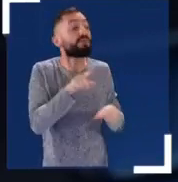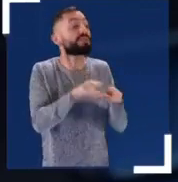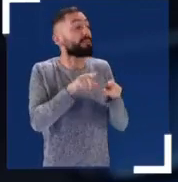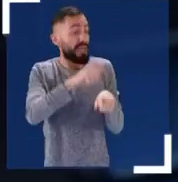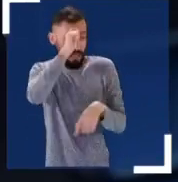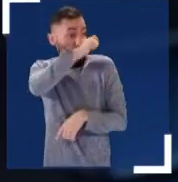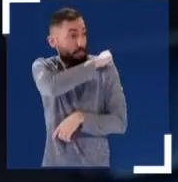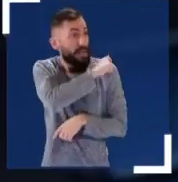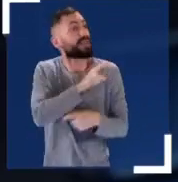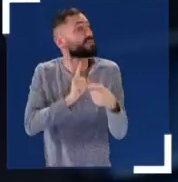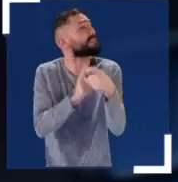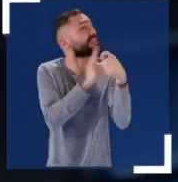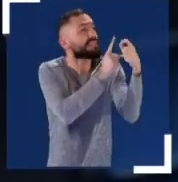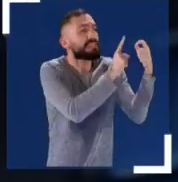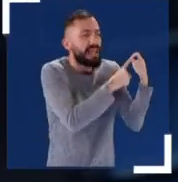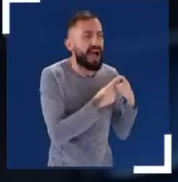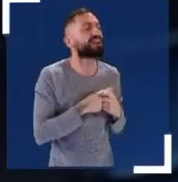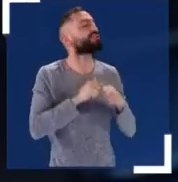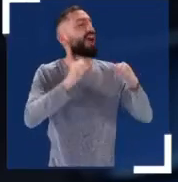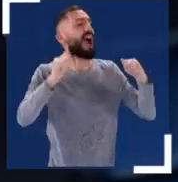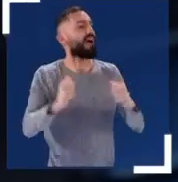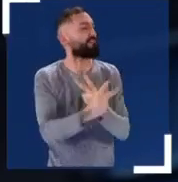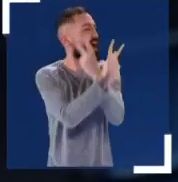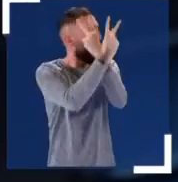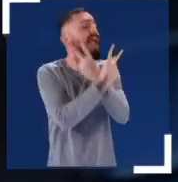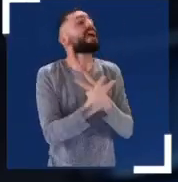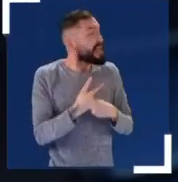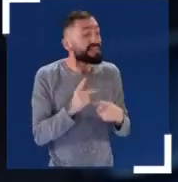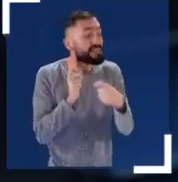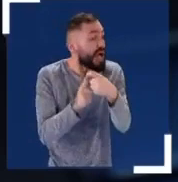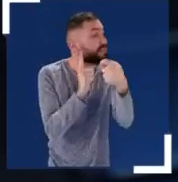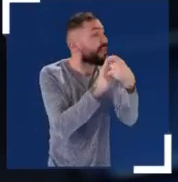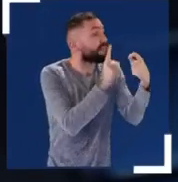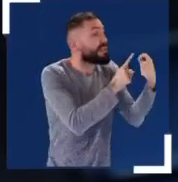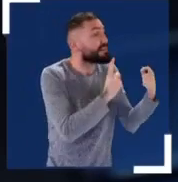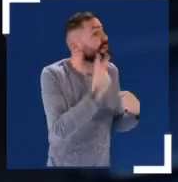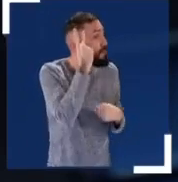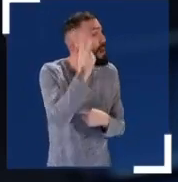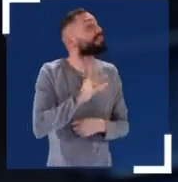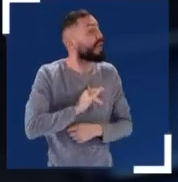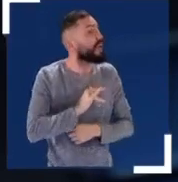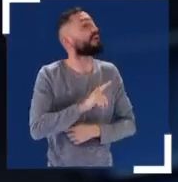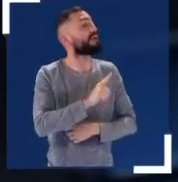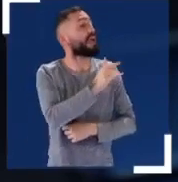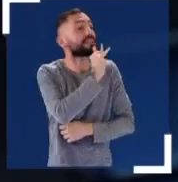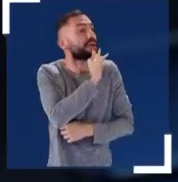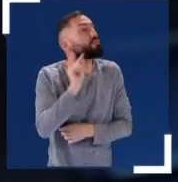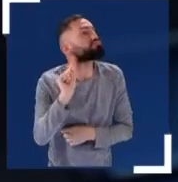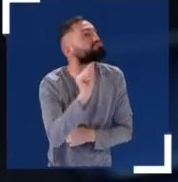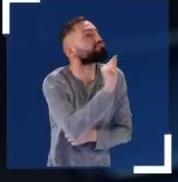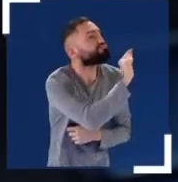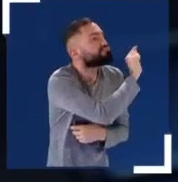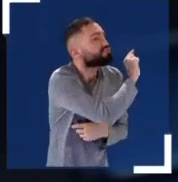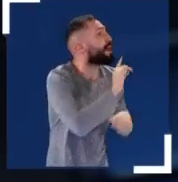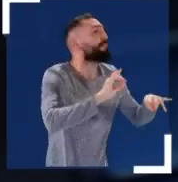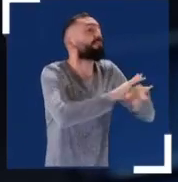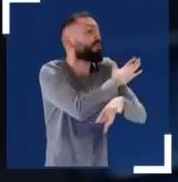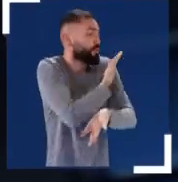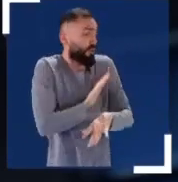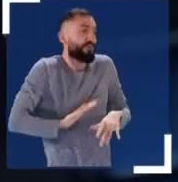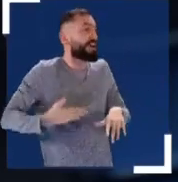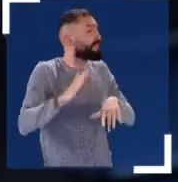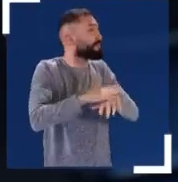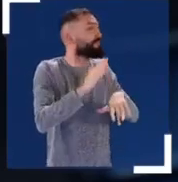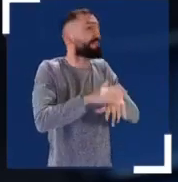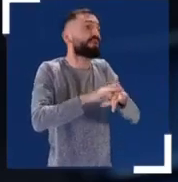Preto, enfim, de Avaré, das cidades de São Paulo, exemplos que já existem. Exemplos que São Paulo fez. O governo de São Paulo já